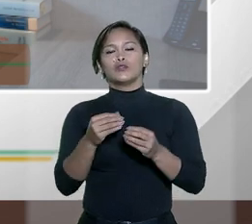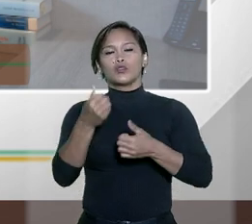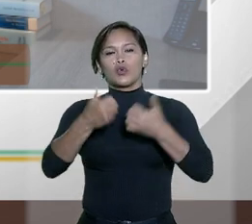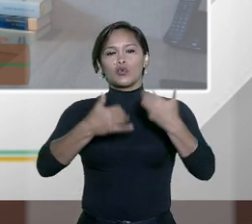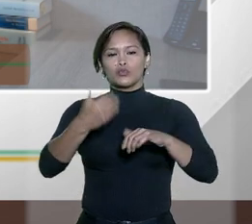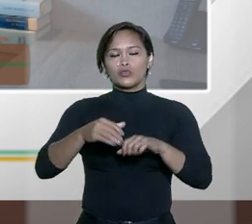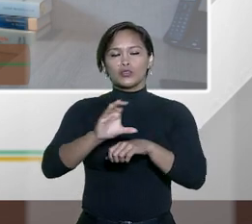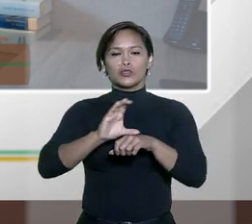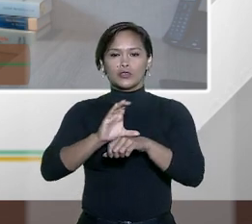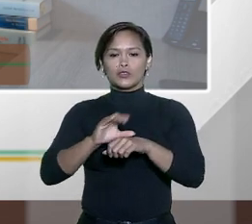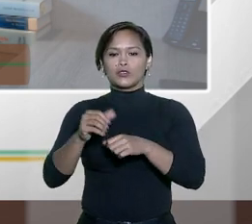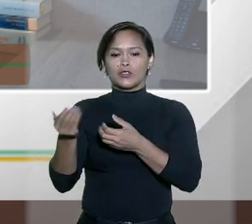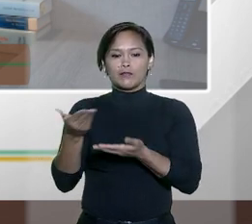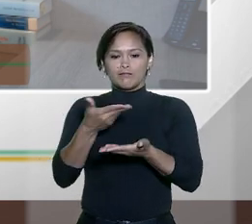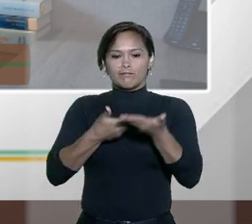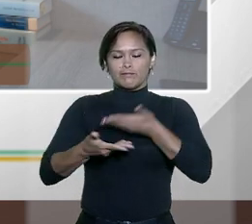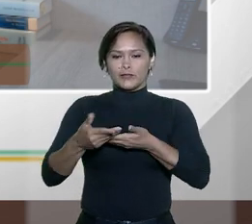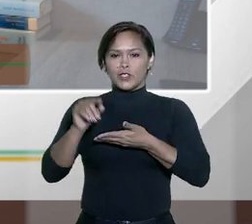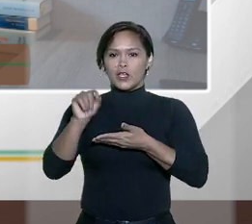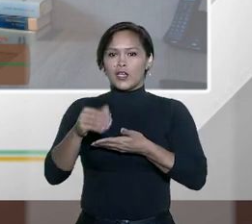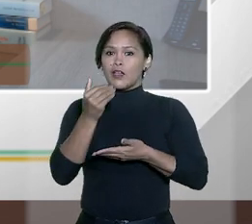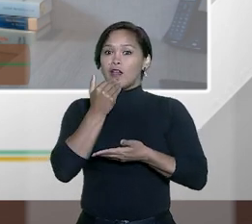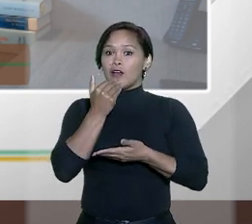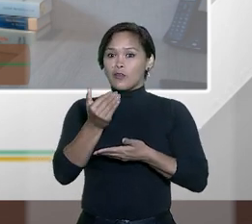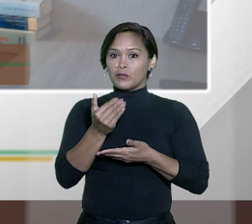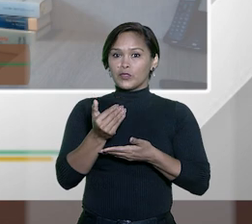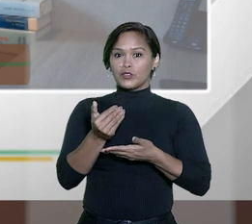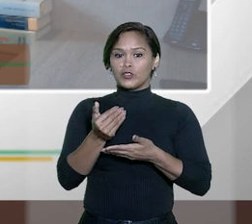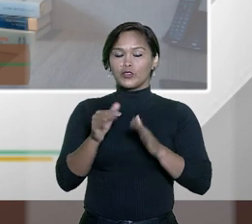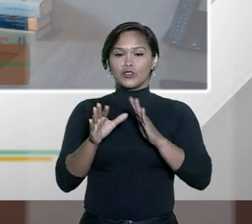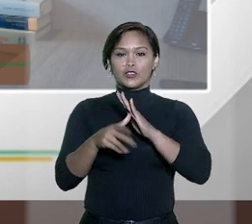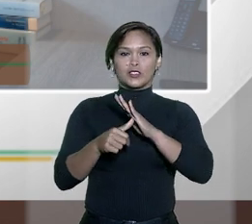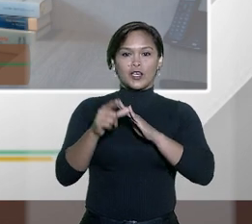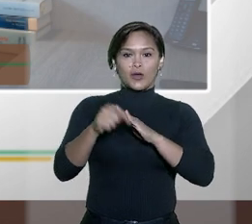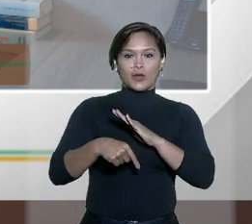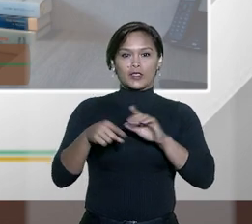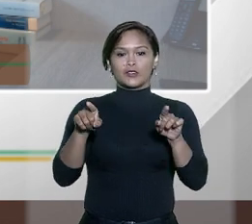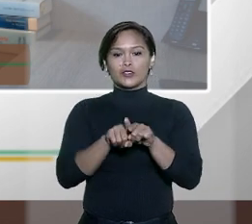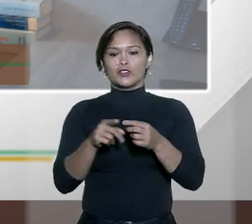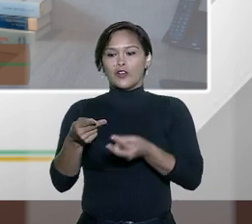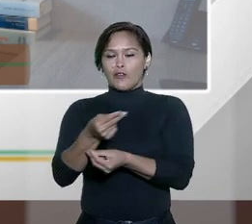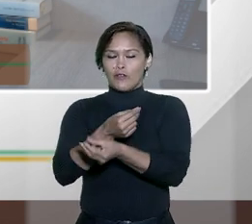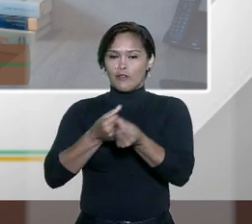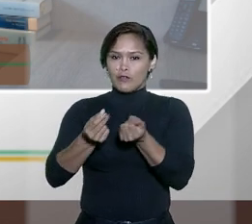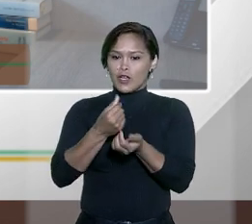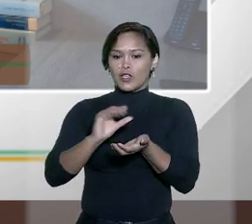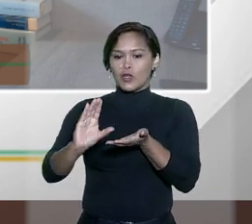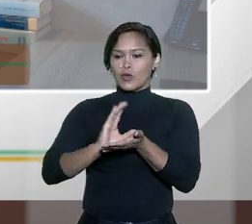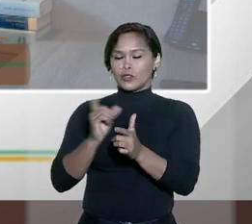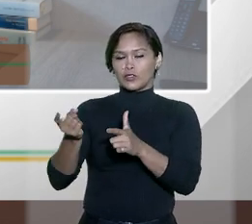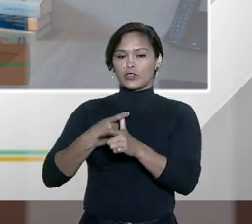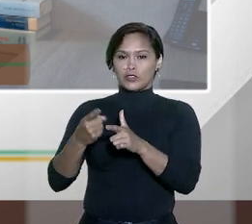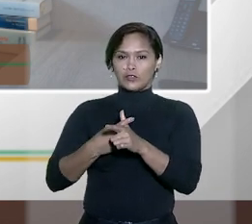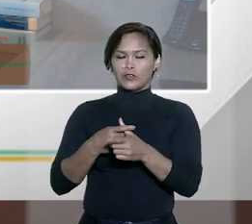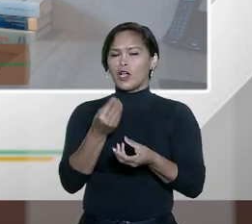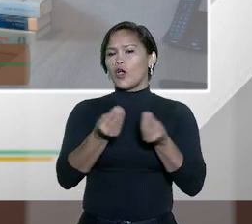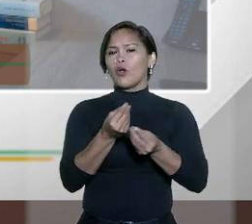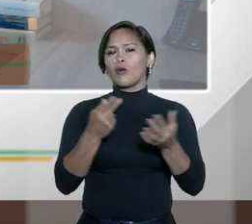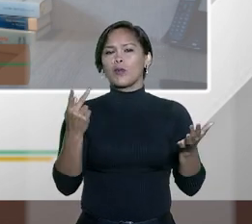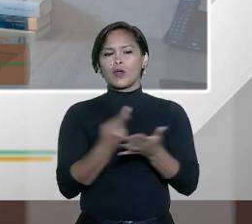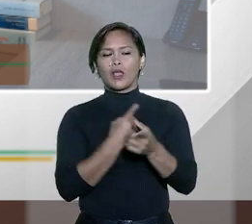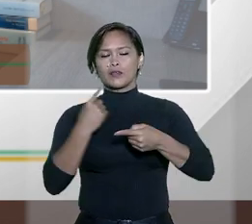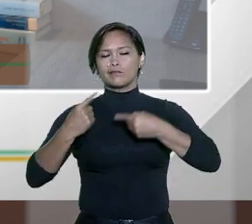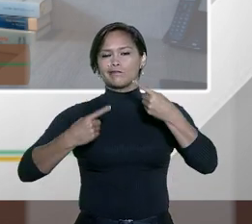disposições constitucionais transitórias, é o pedido de sequestro de verbas, né, do ente devedor, né? Isso está